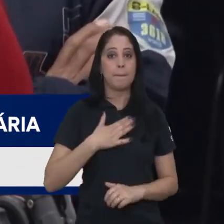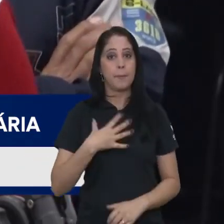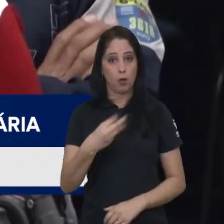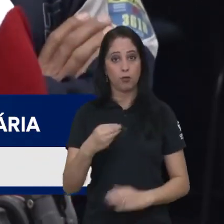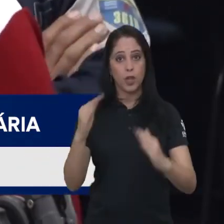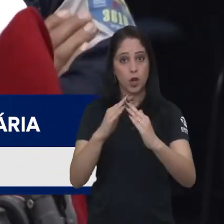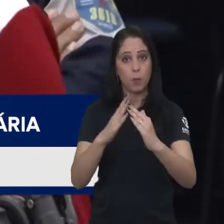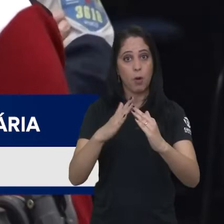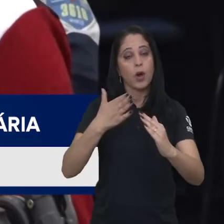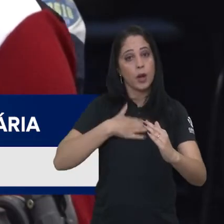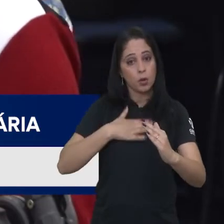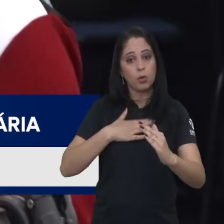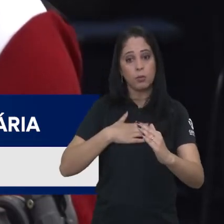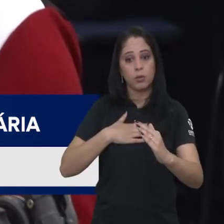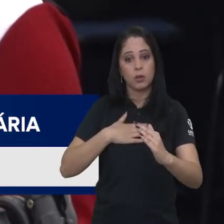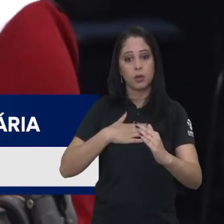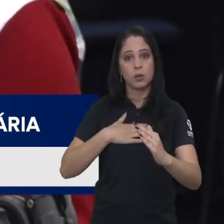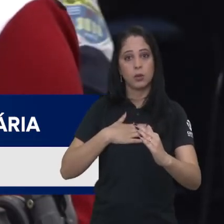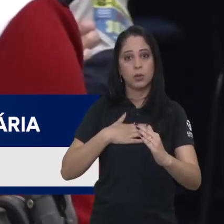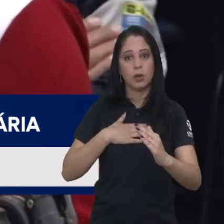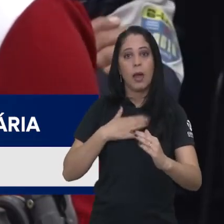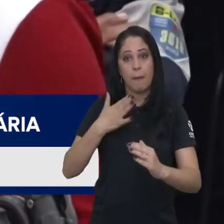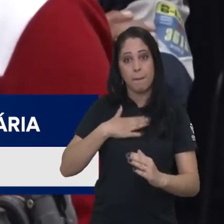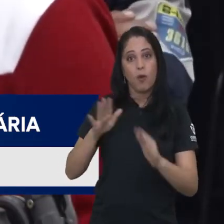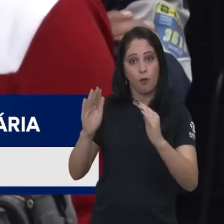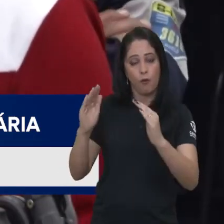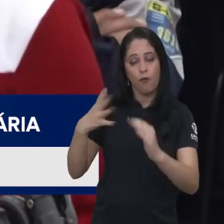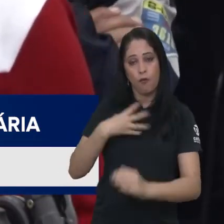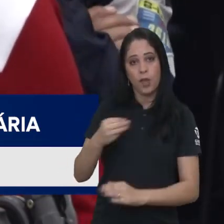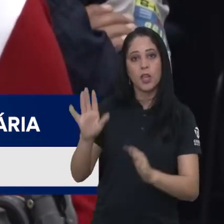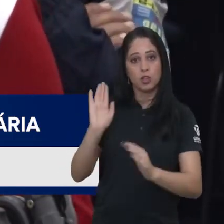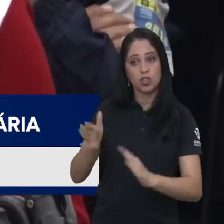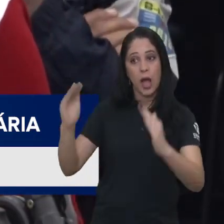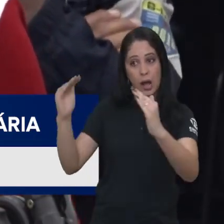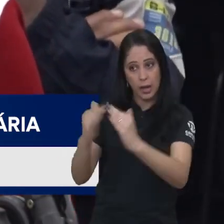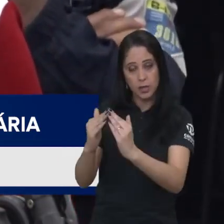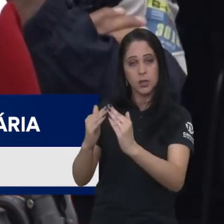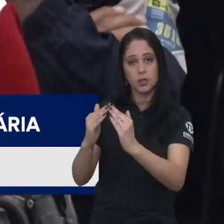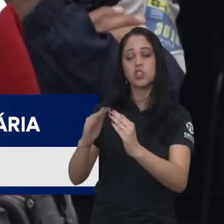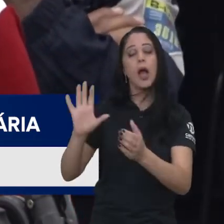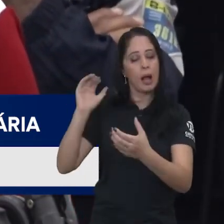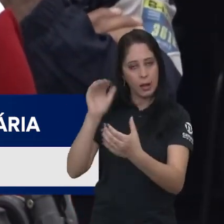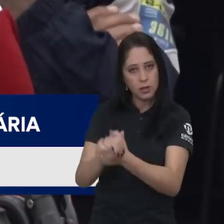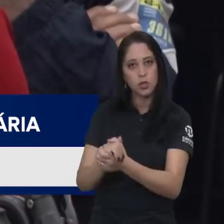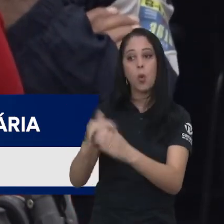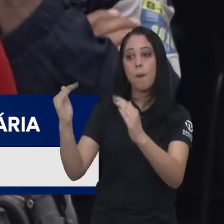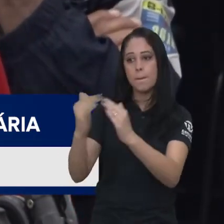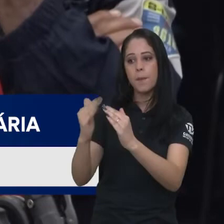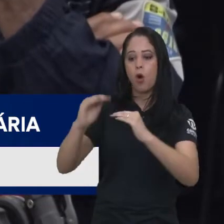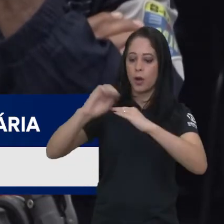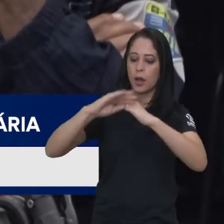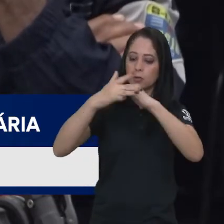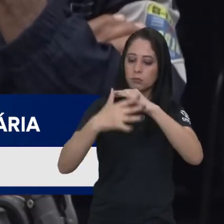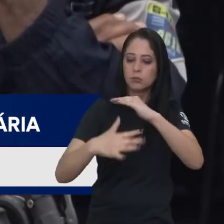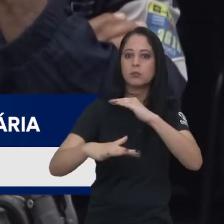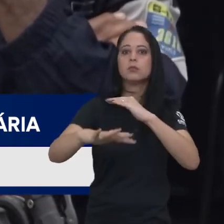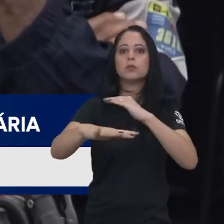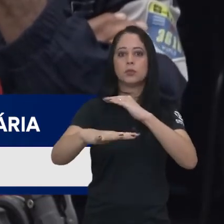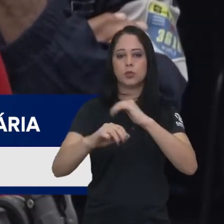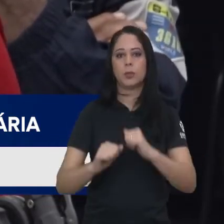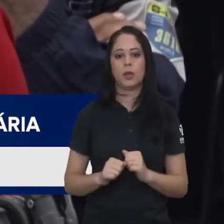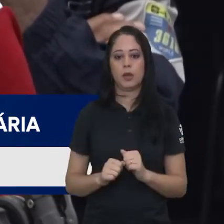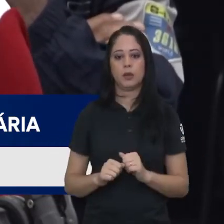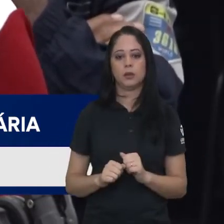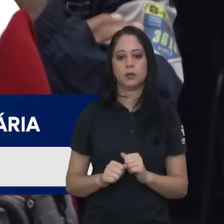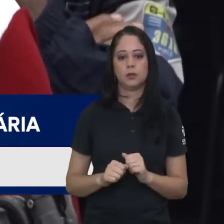comigo. Hoje ele já tem a própria família dele e eu tenho uma neta. Então, já são dez anos esse cadastro. As famílias